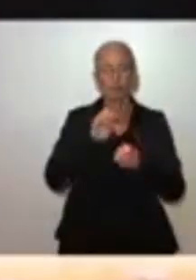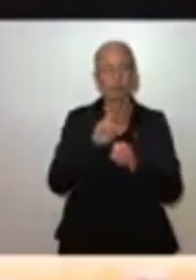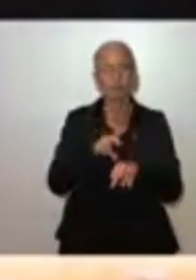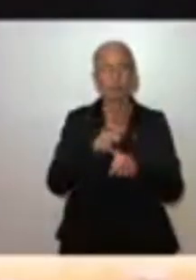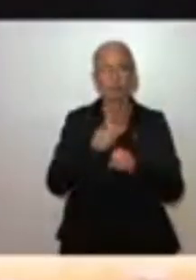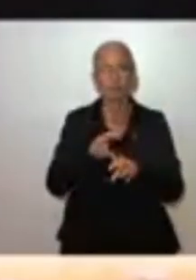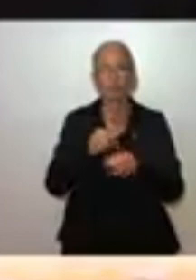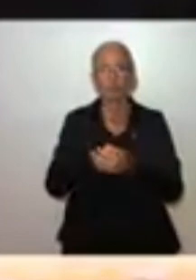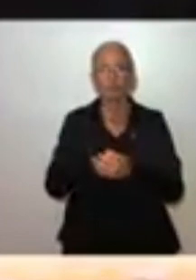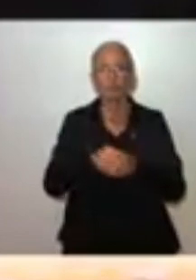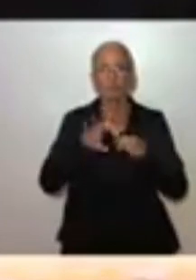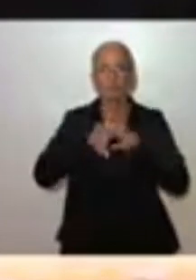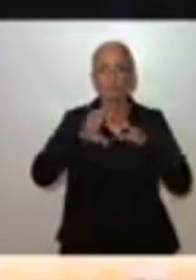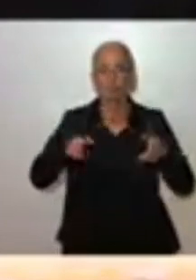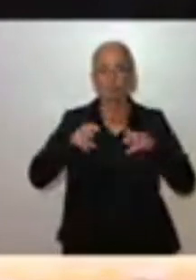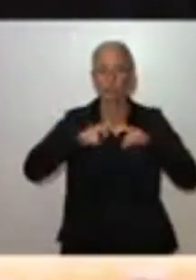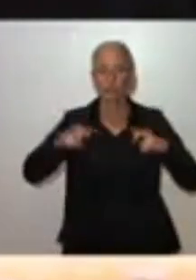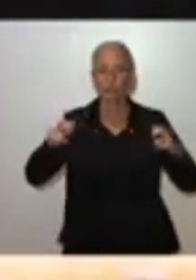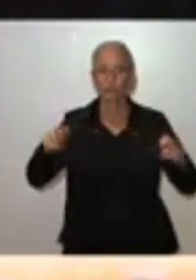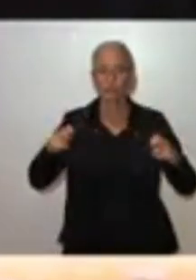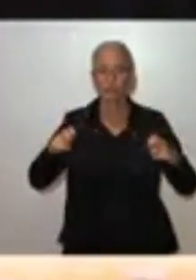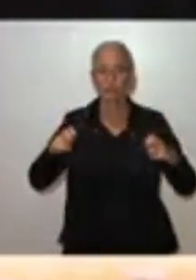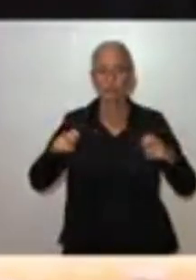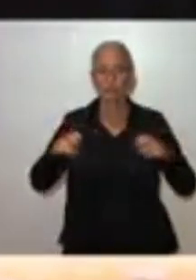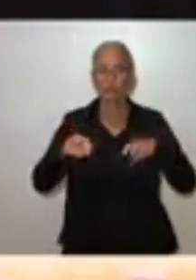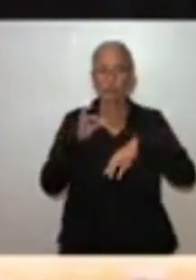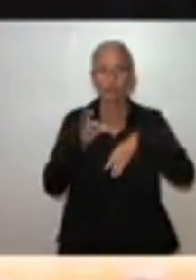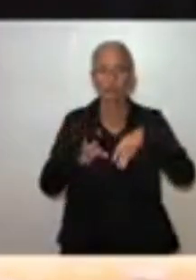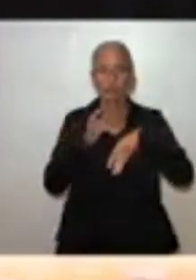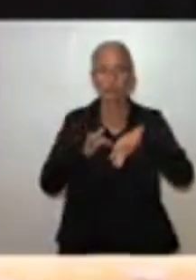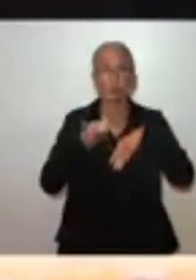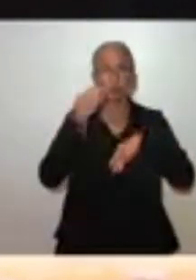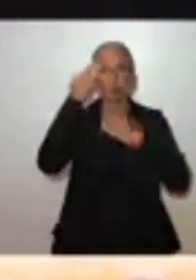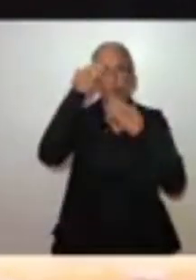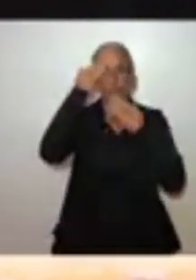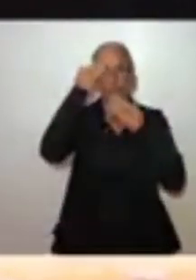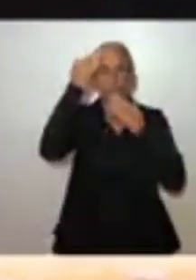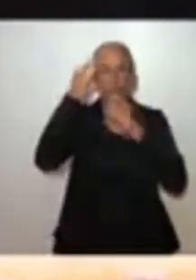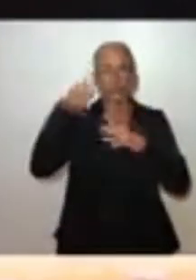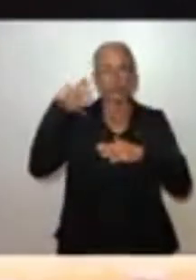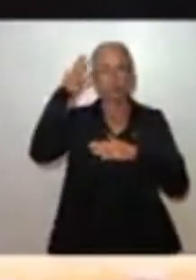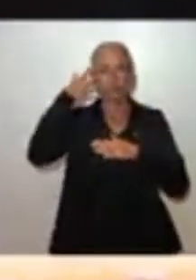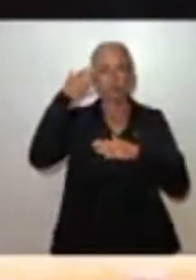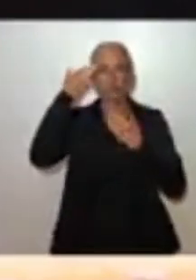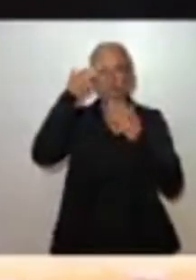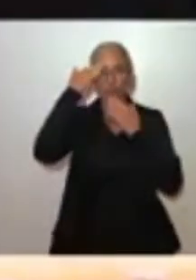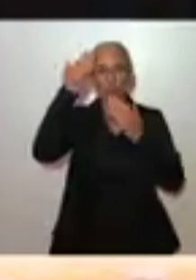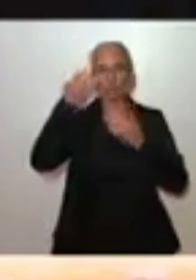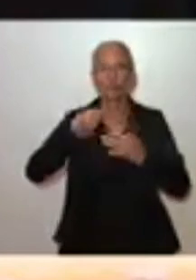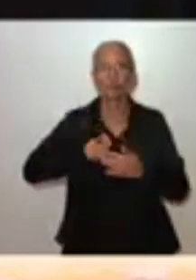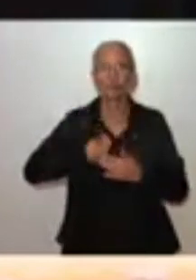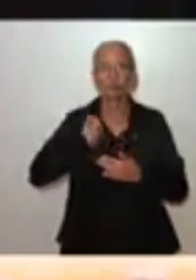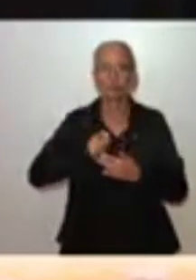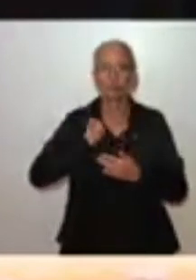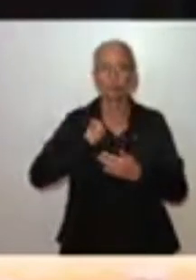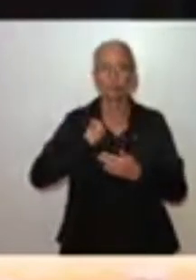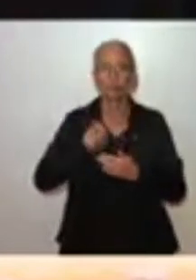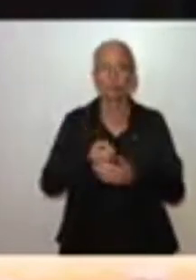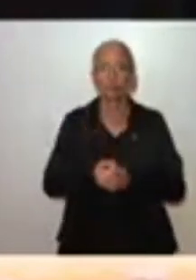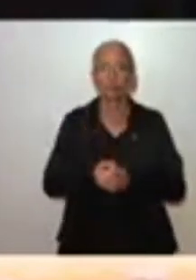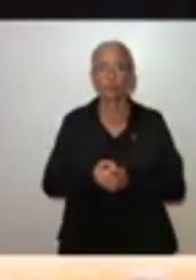pessoas da mesa e o ministro muito obrigado por essa palestra Muito obrigado pela sua presença